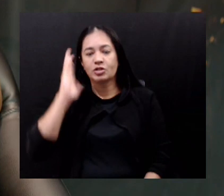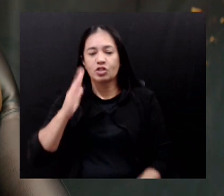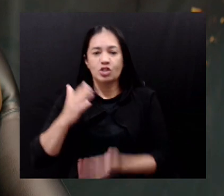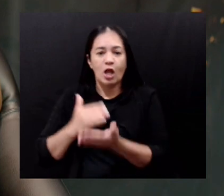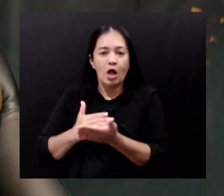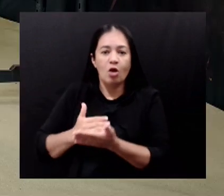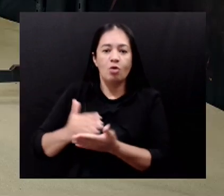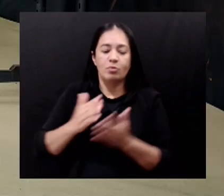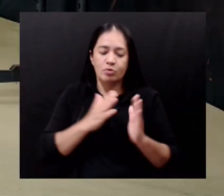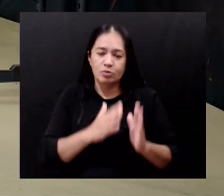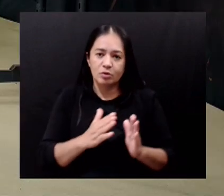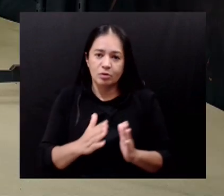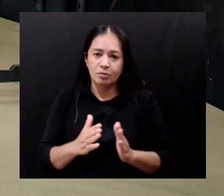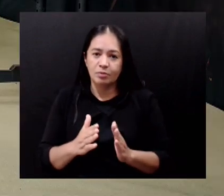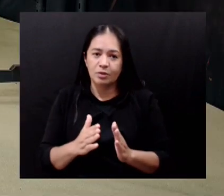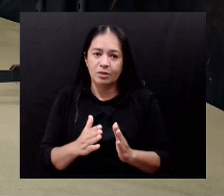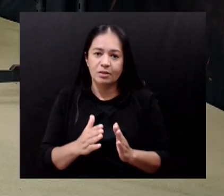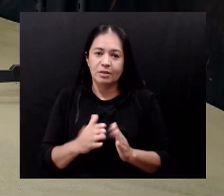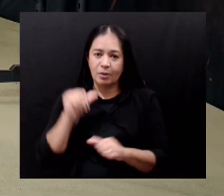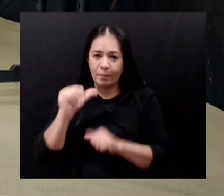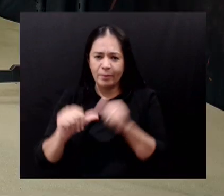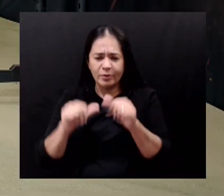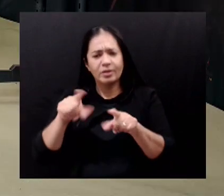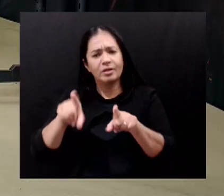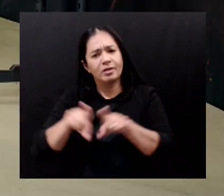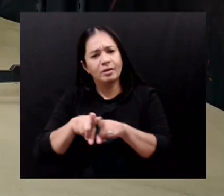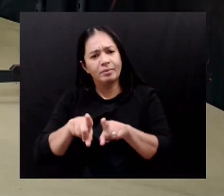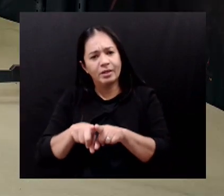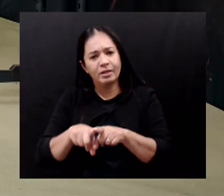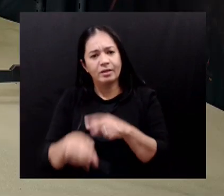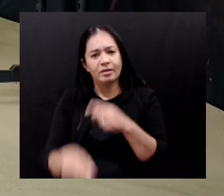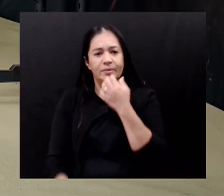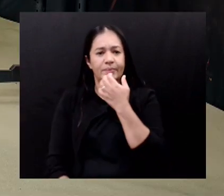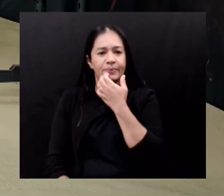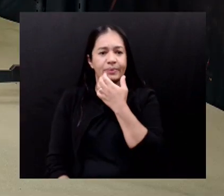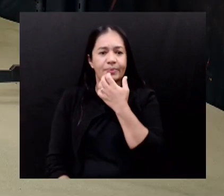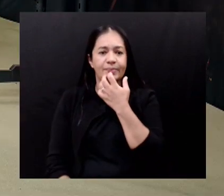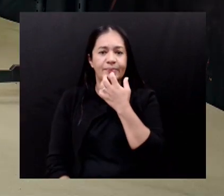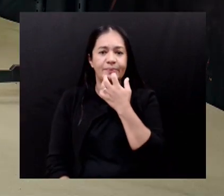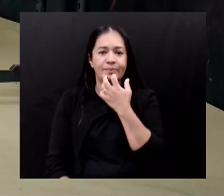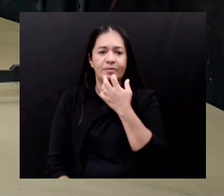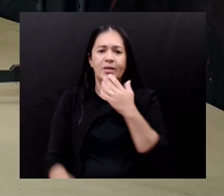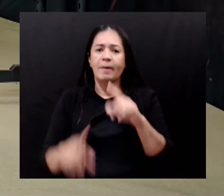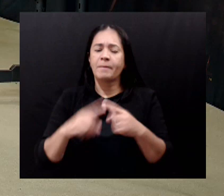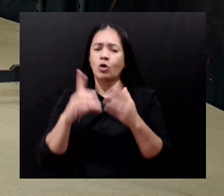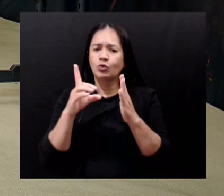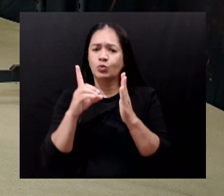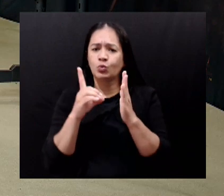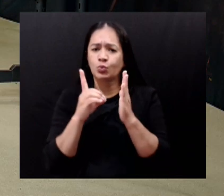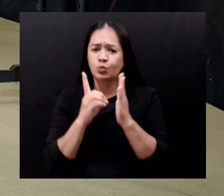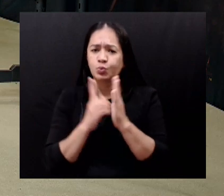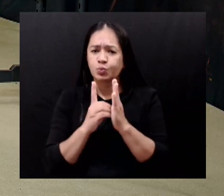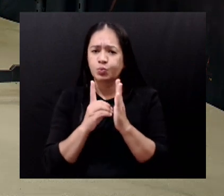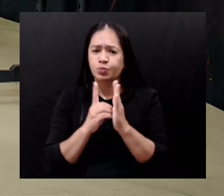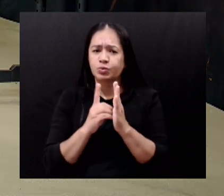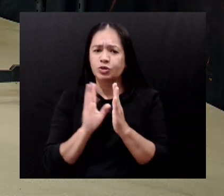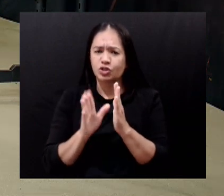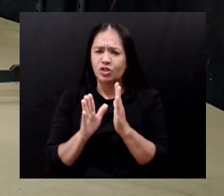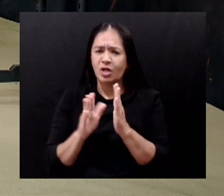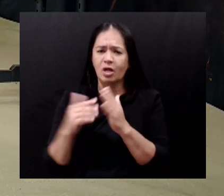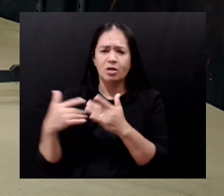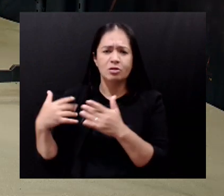esse decreto, né, Ricardo? Exato, o E esse decreto. decreto ele vem já de um tempo já, né? Acho que ano